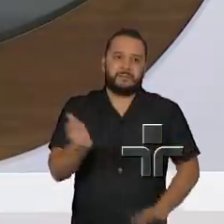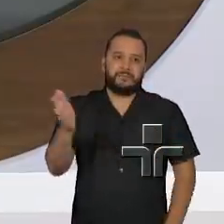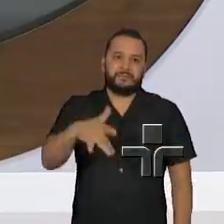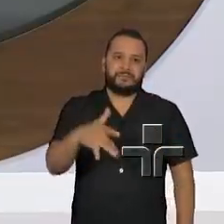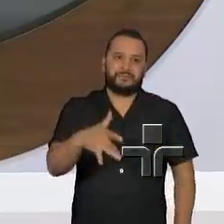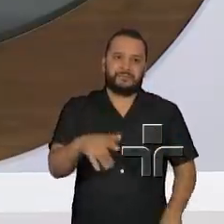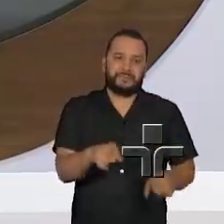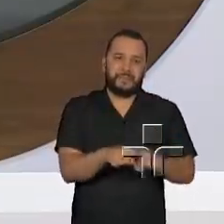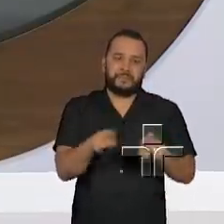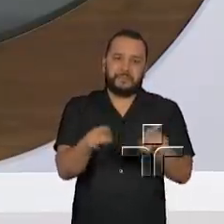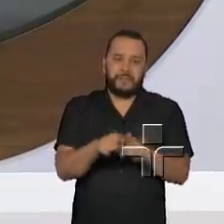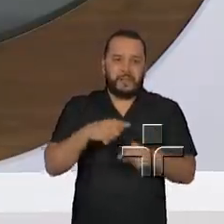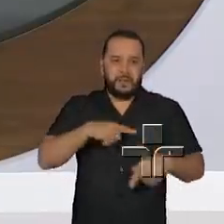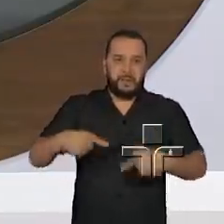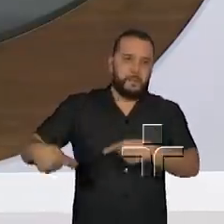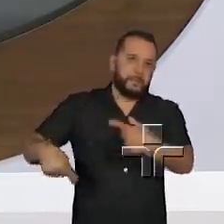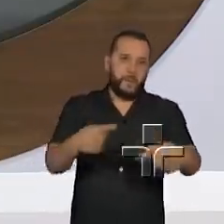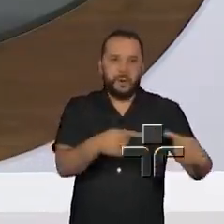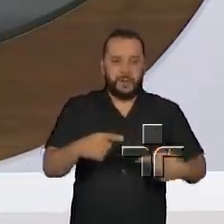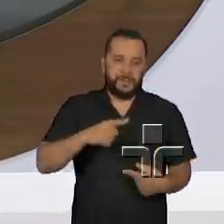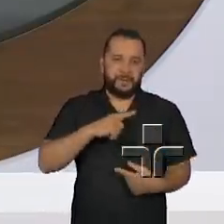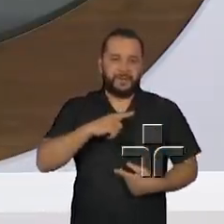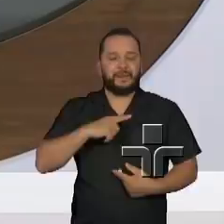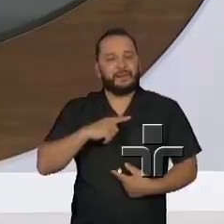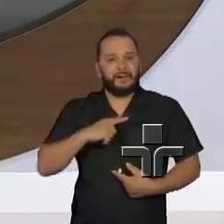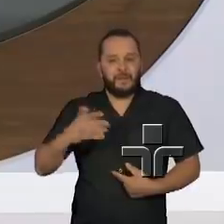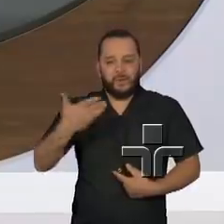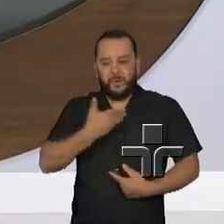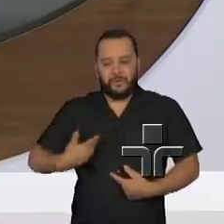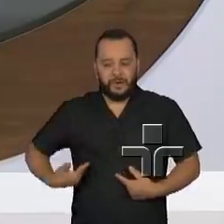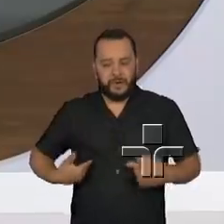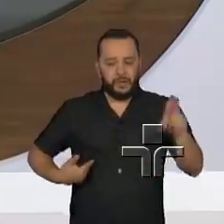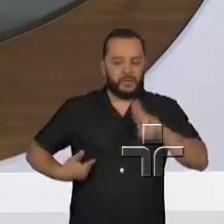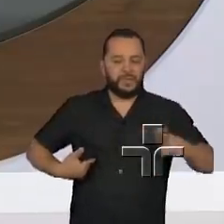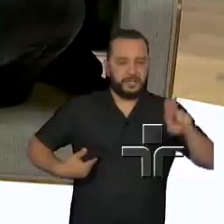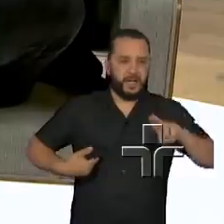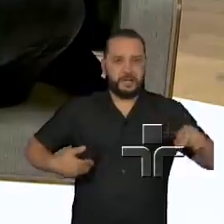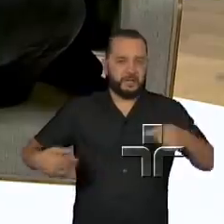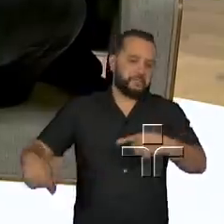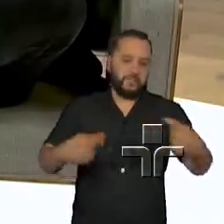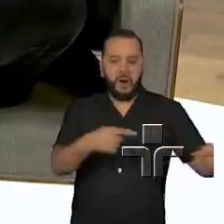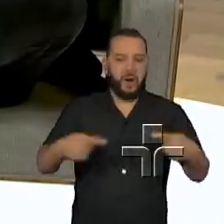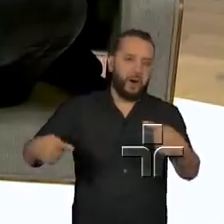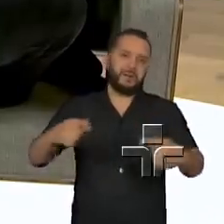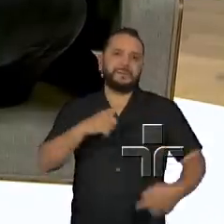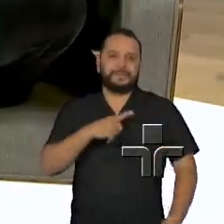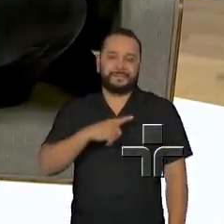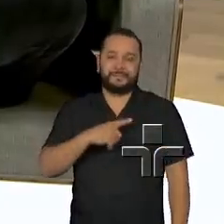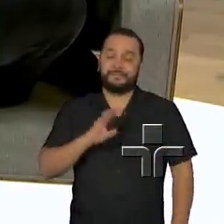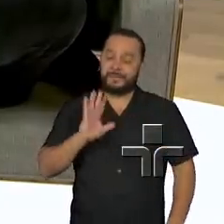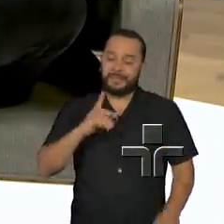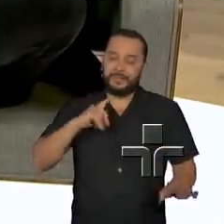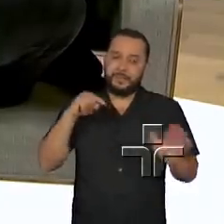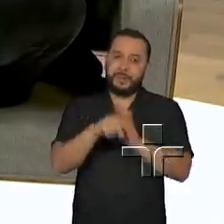a polêmica que está tendo na relação entre o governo e as universidades. A minha pergunta